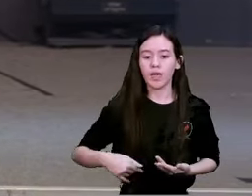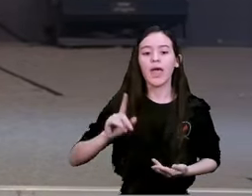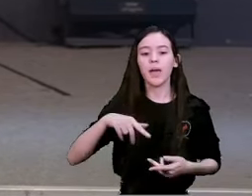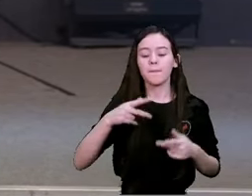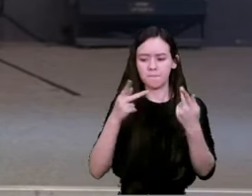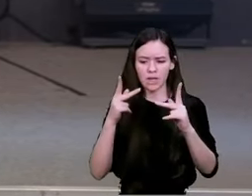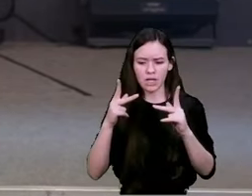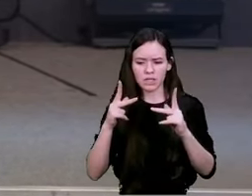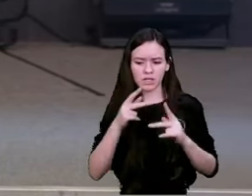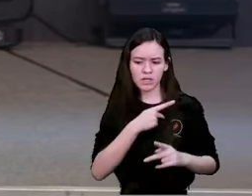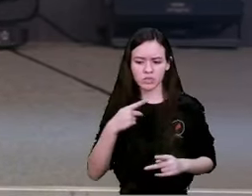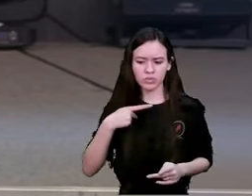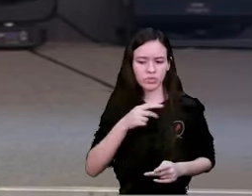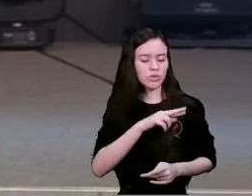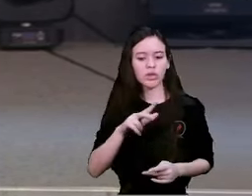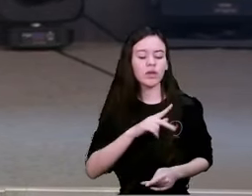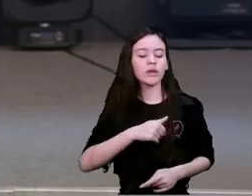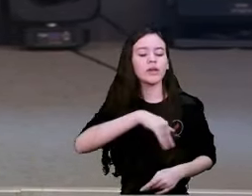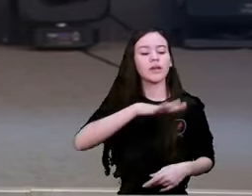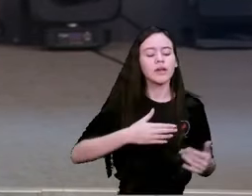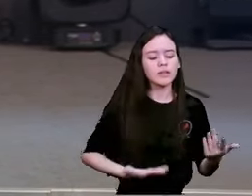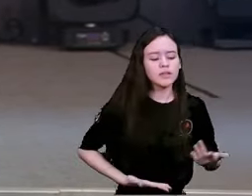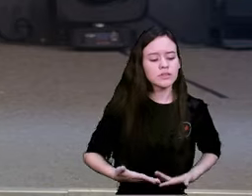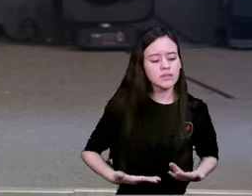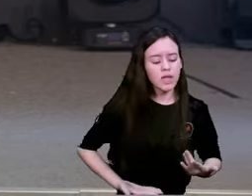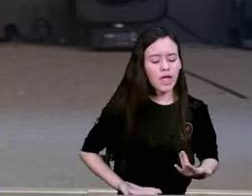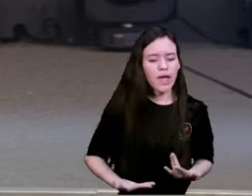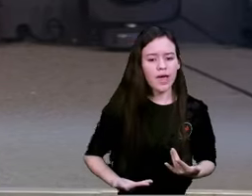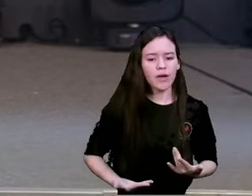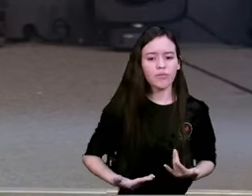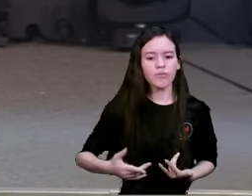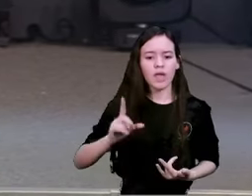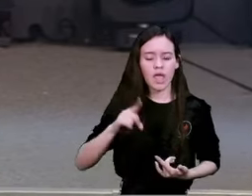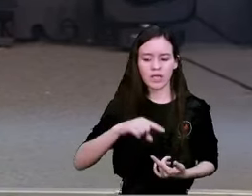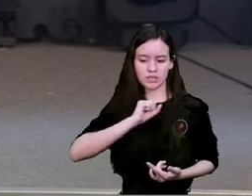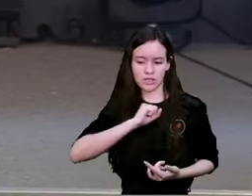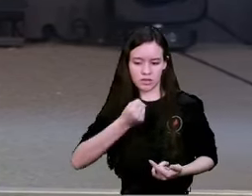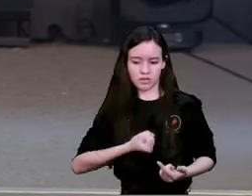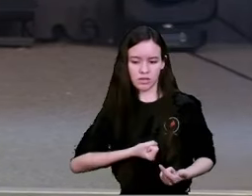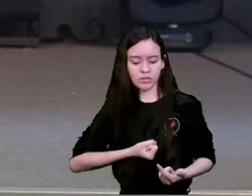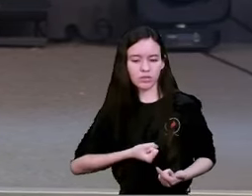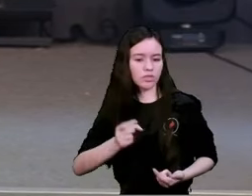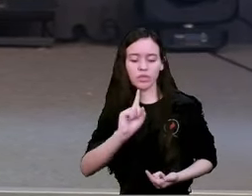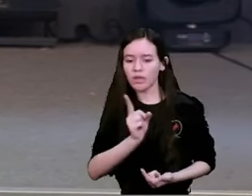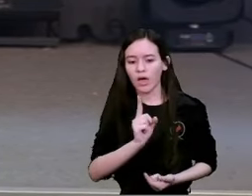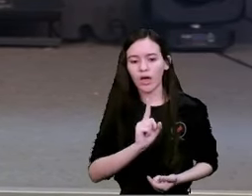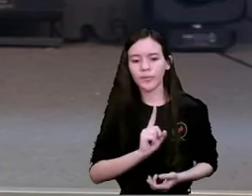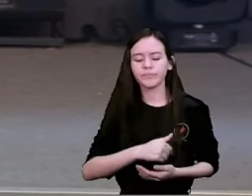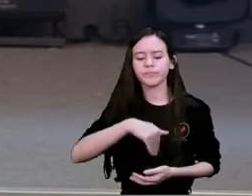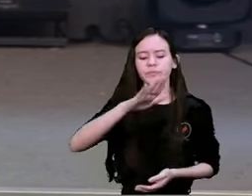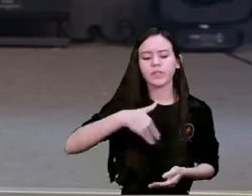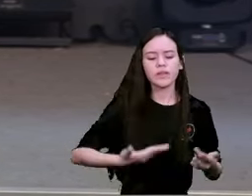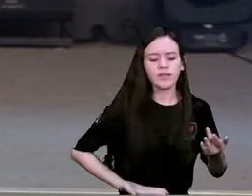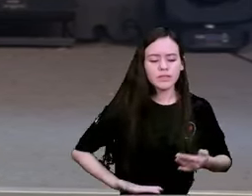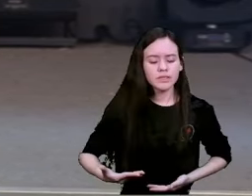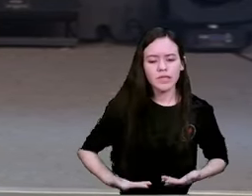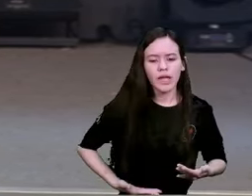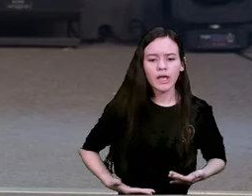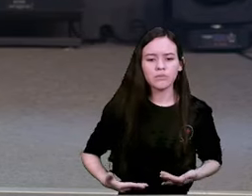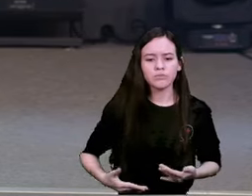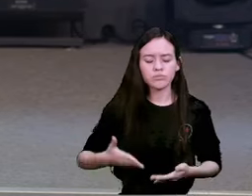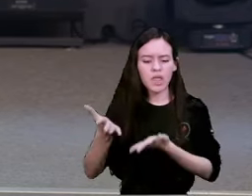pregador? Deus disse: não. Quem é esse servo, Deus? É algum sacerdote? Deus disse: não. Quem é esse servo que